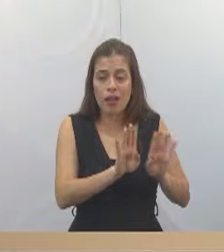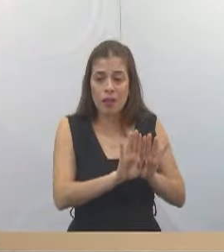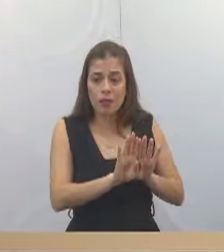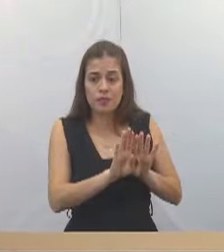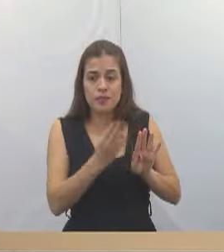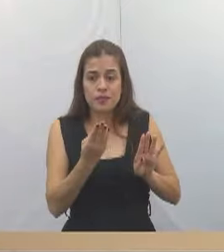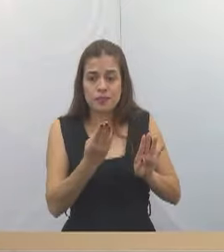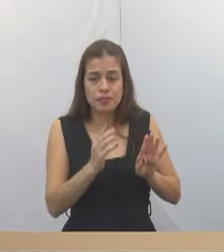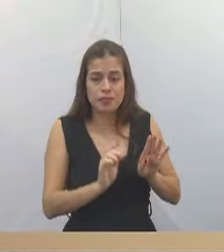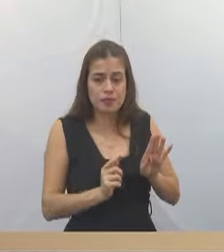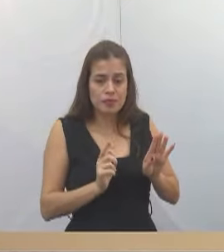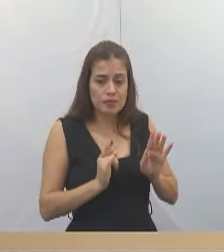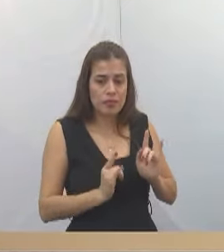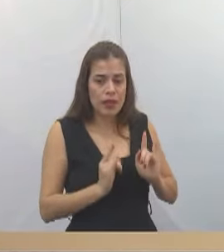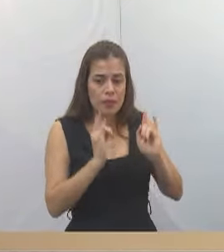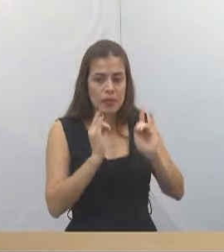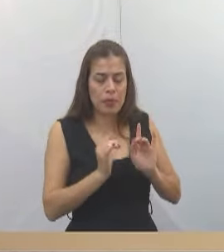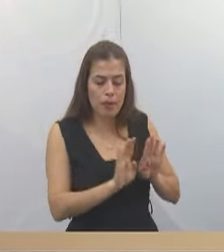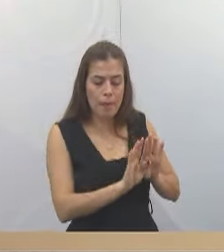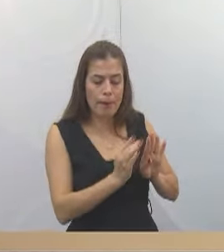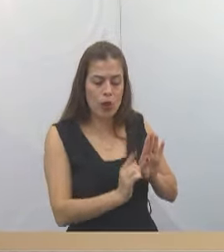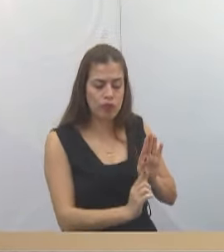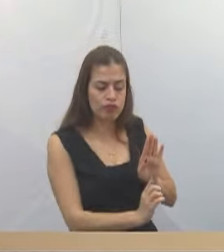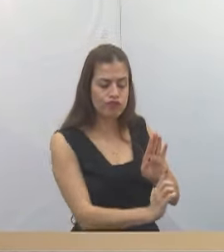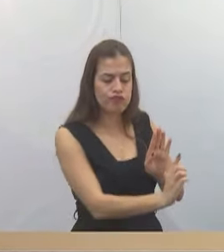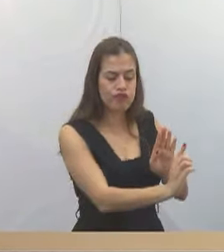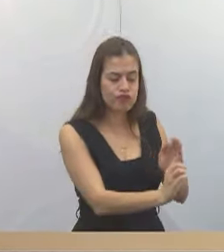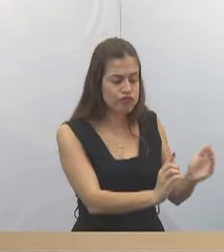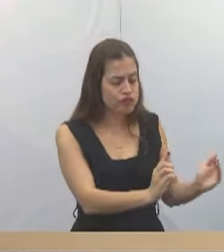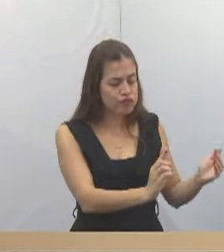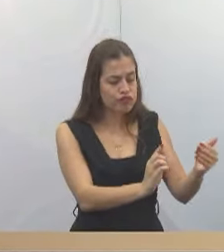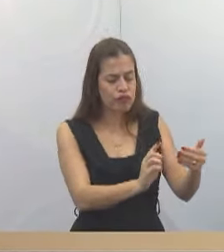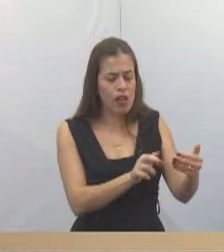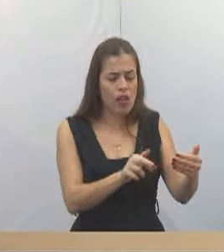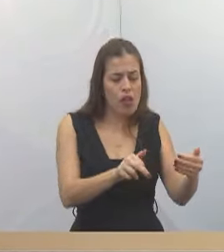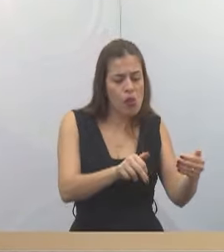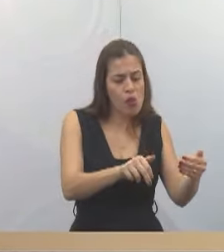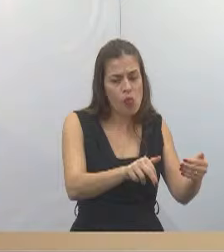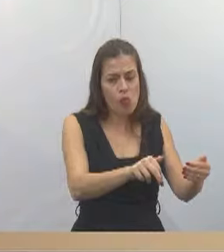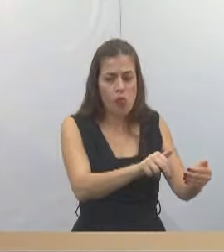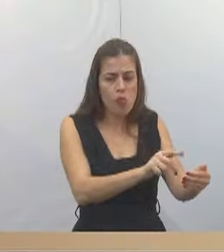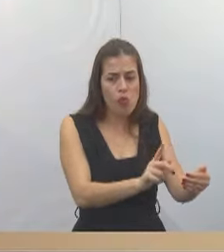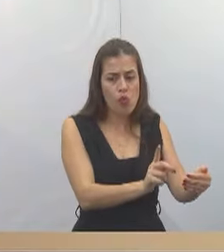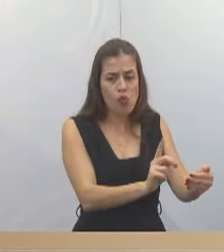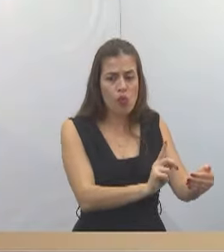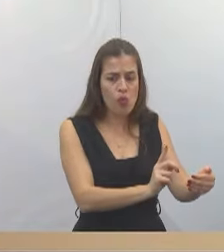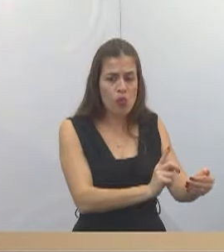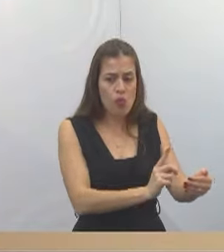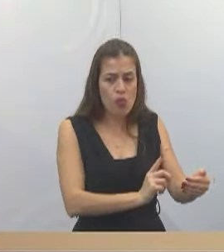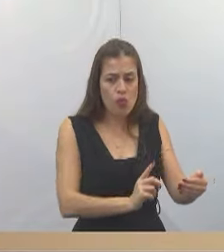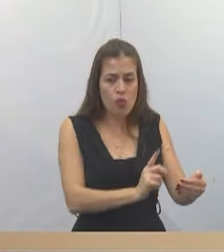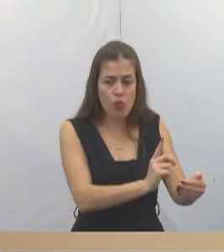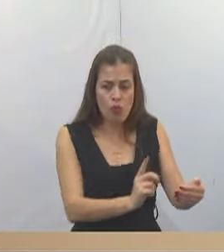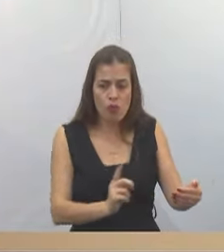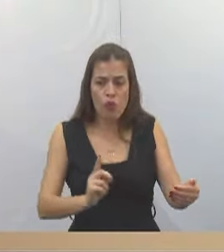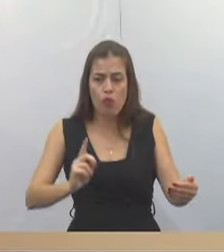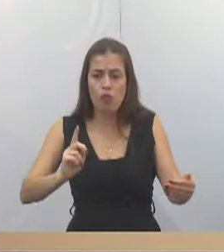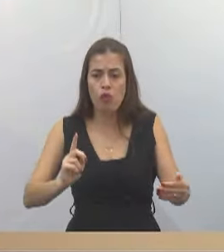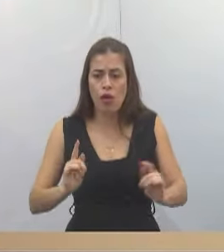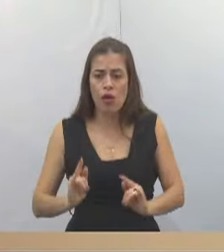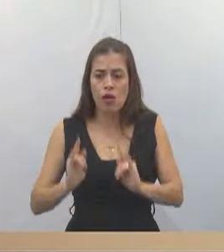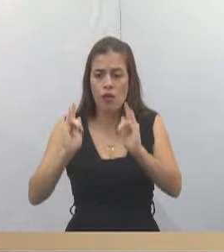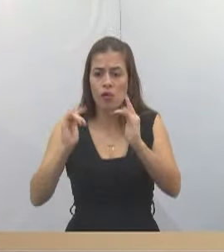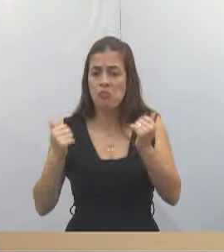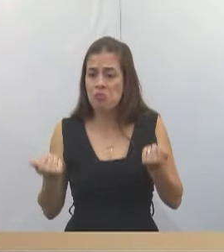a portinha do apartamento, ela sai para a sacada, dá uma andadinha e tal, e depois ela volta para dentro.